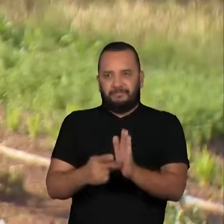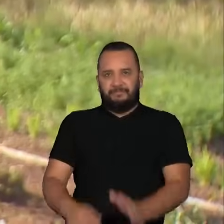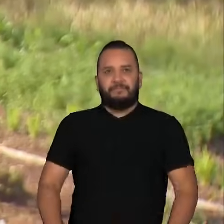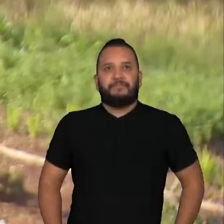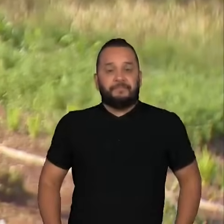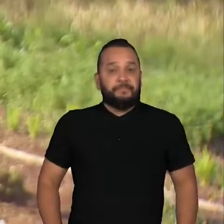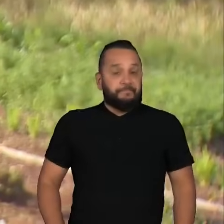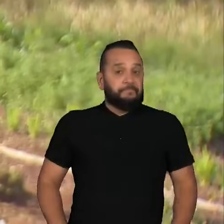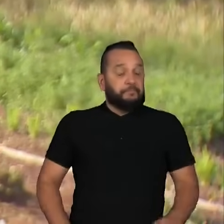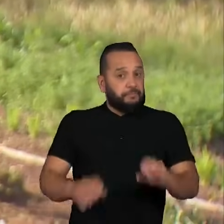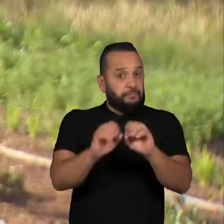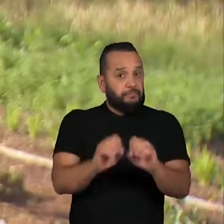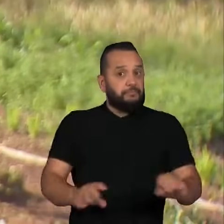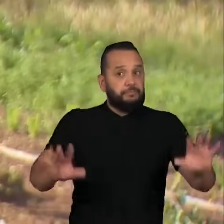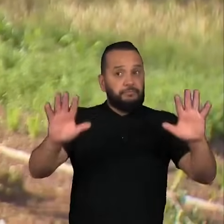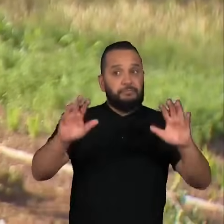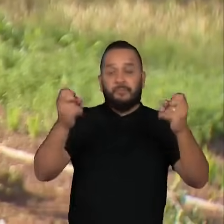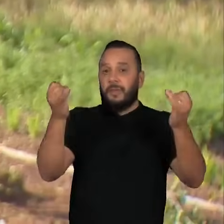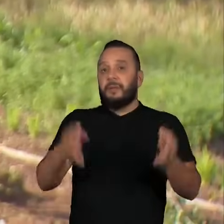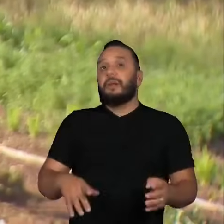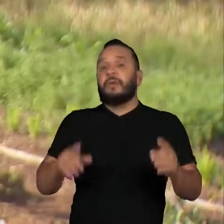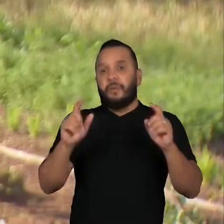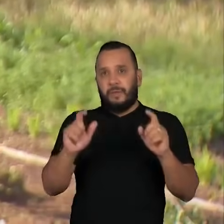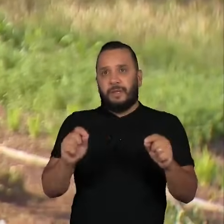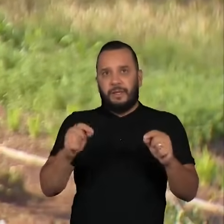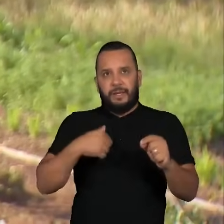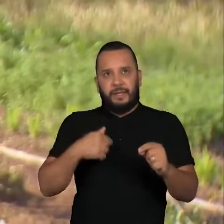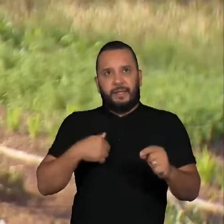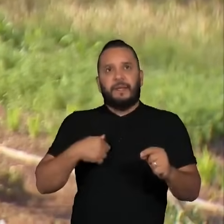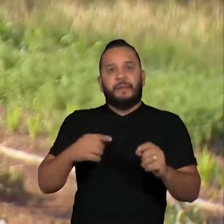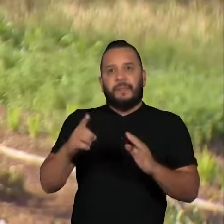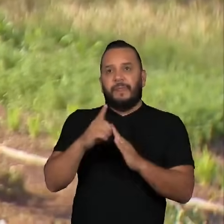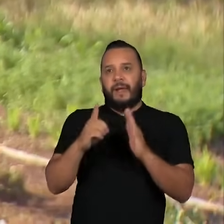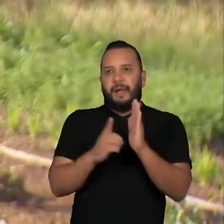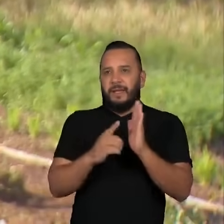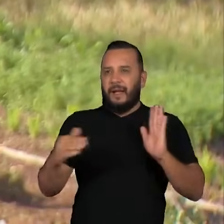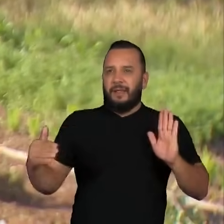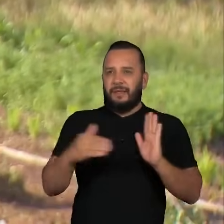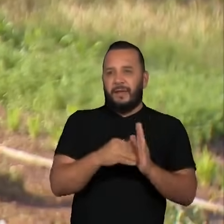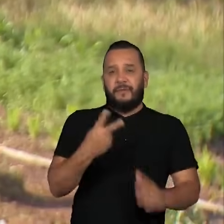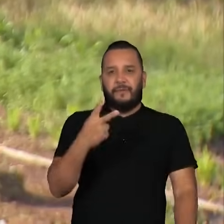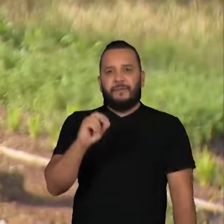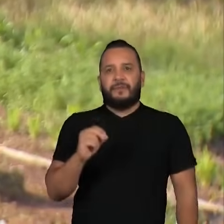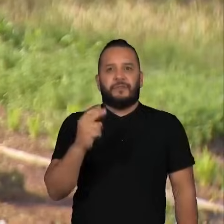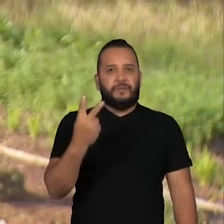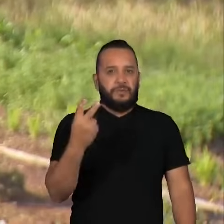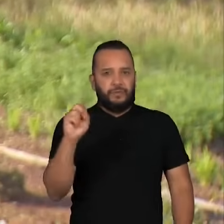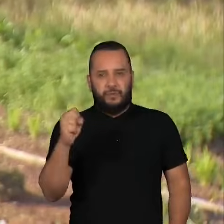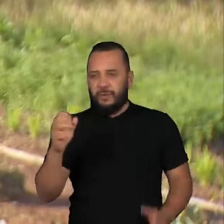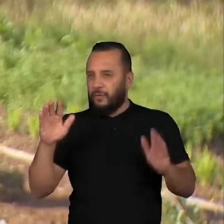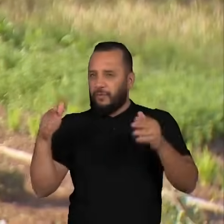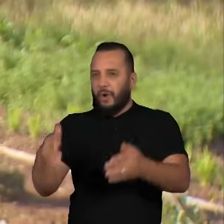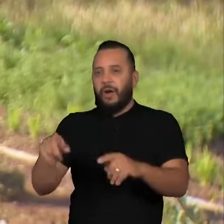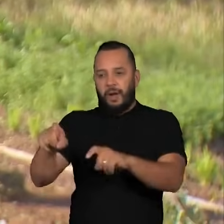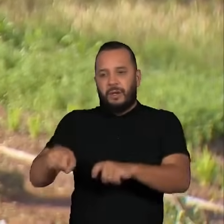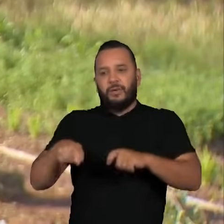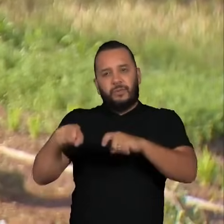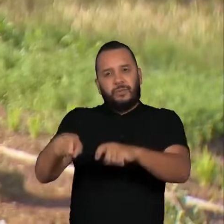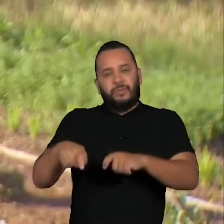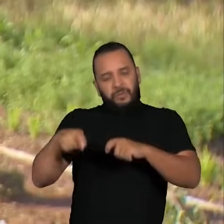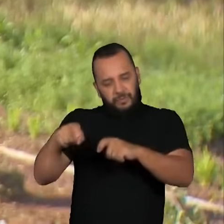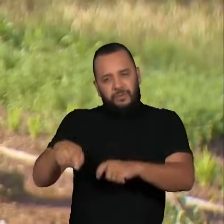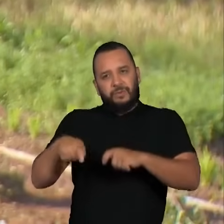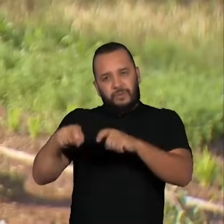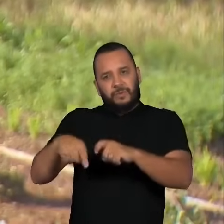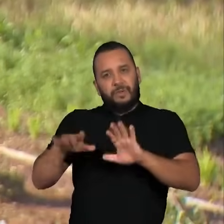ONU, Organização das Nações Unidas, dedica a década que vai até 2028 à agricultura familiar para chamar